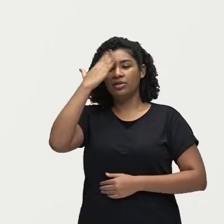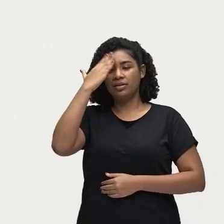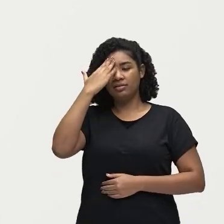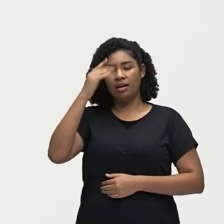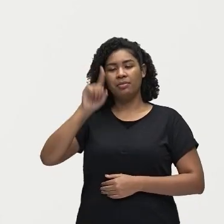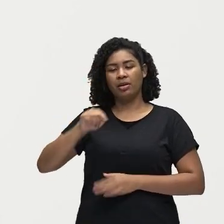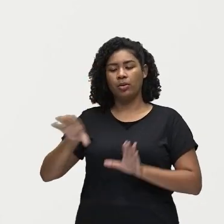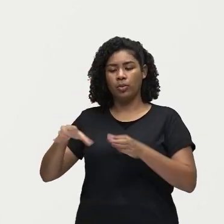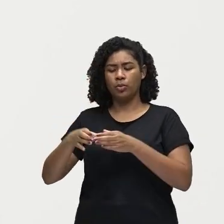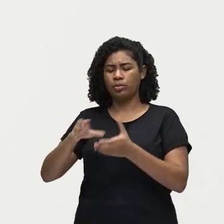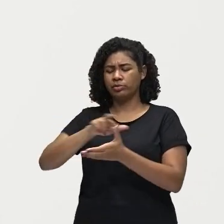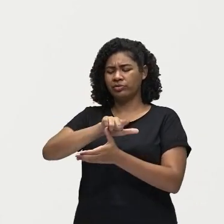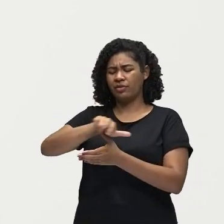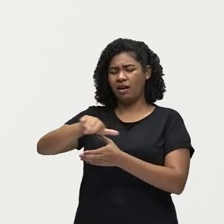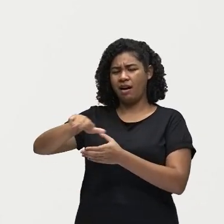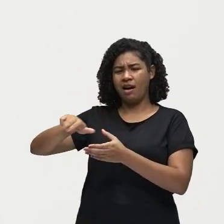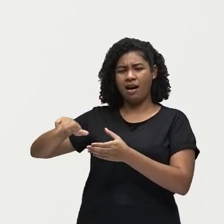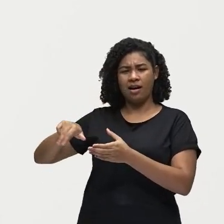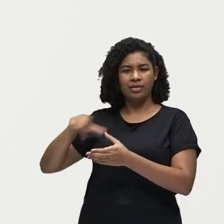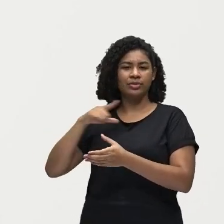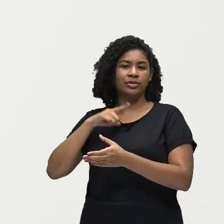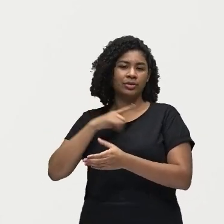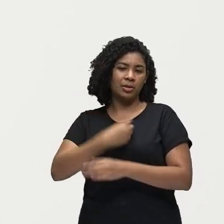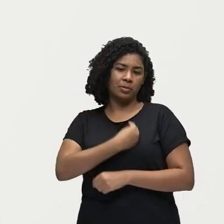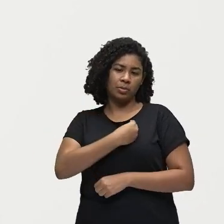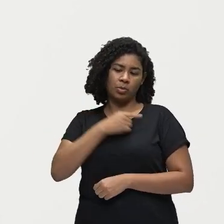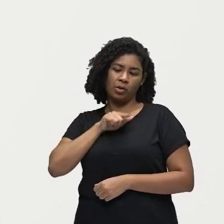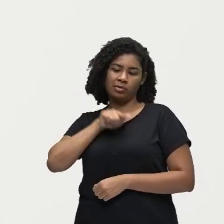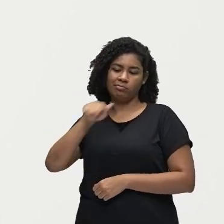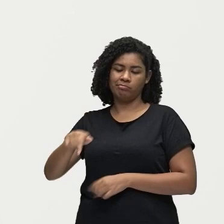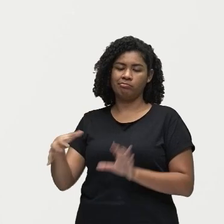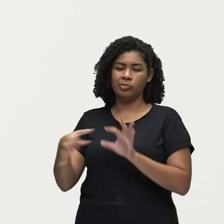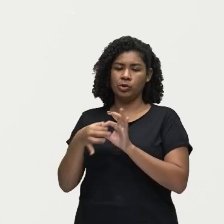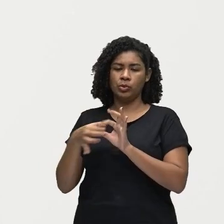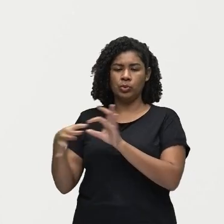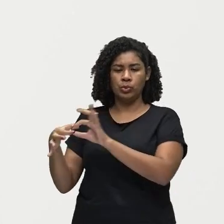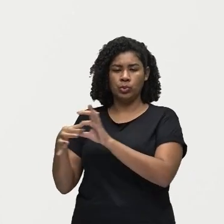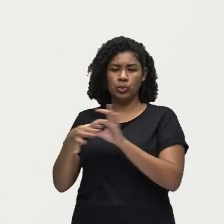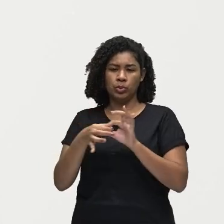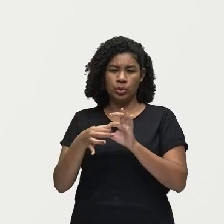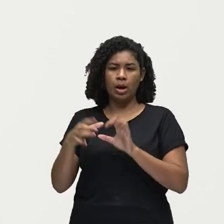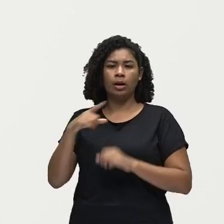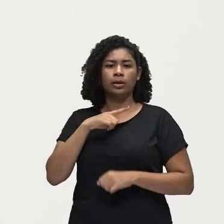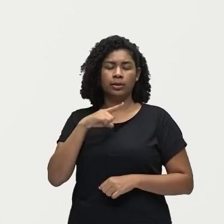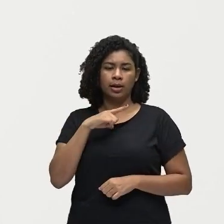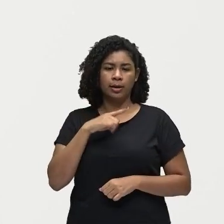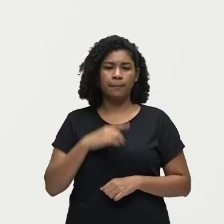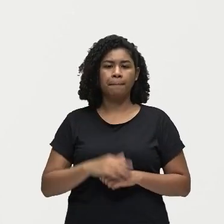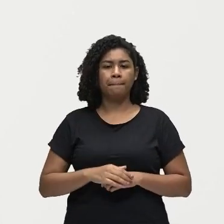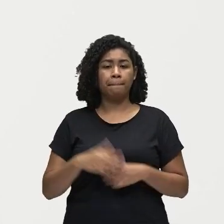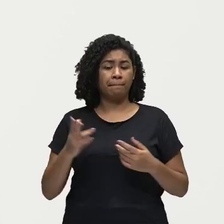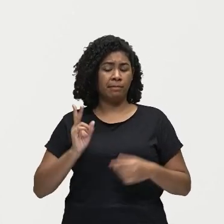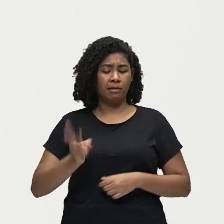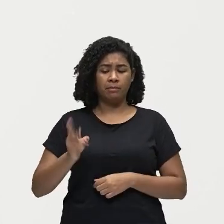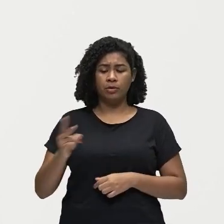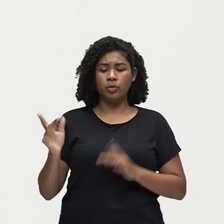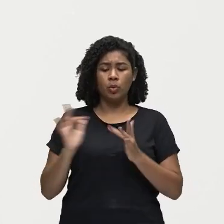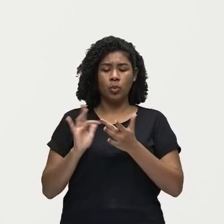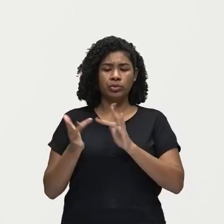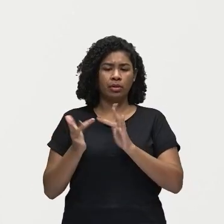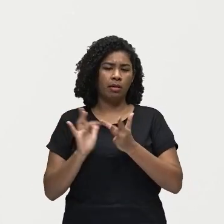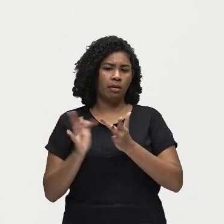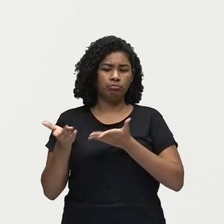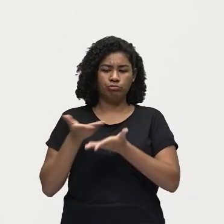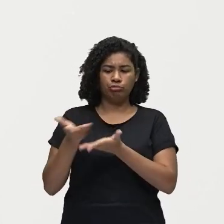são vários indivíduos, né, que vivem ligados fisicamente. Um tem contato com o outro,